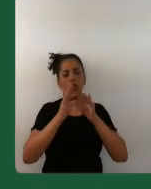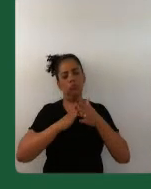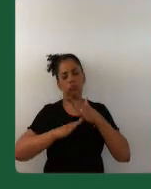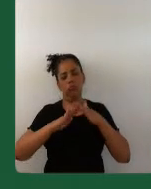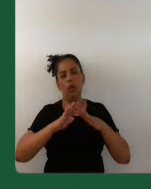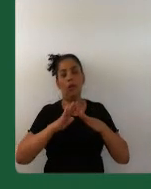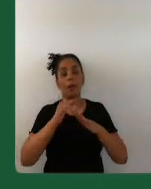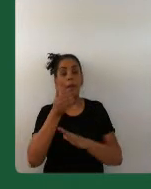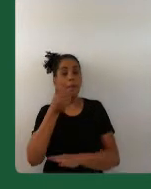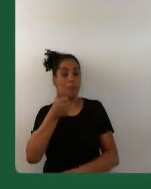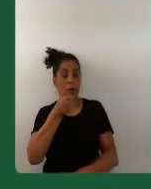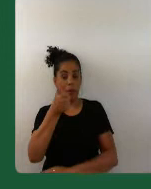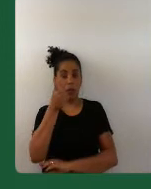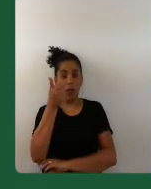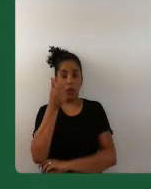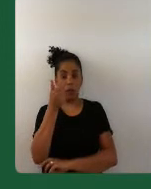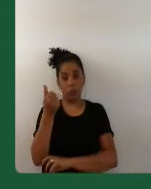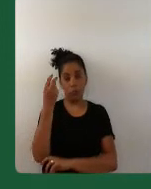melhor,